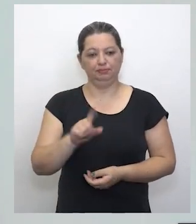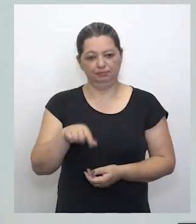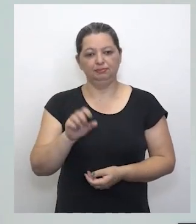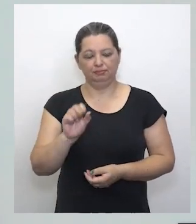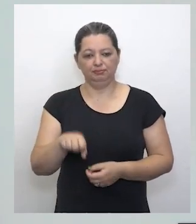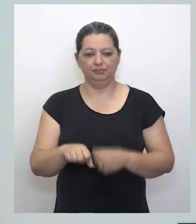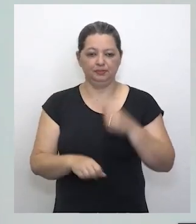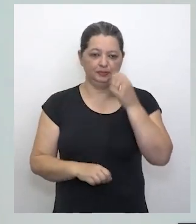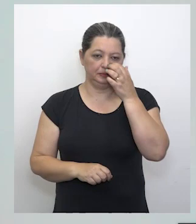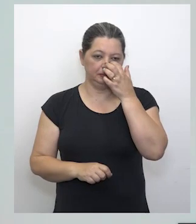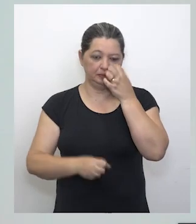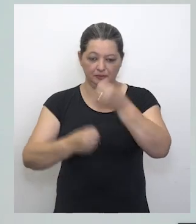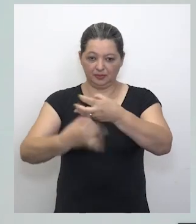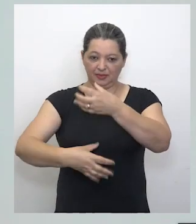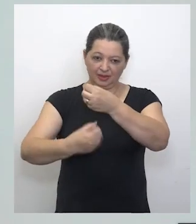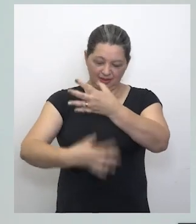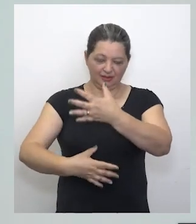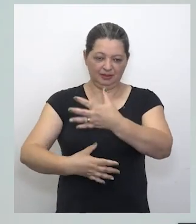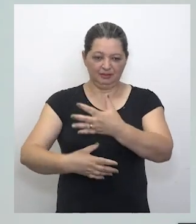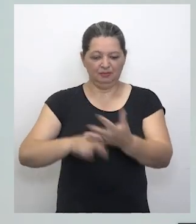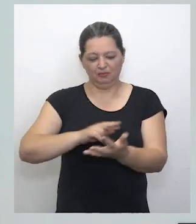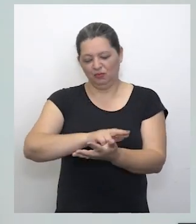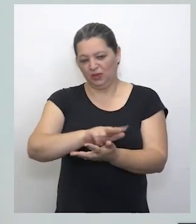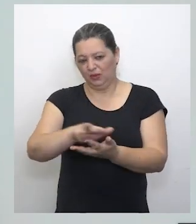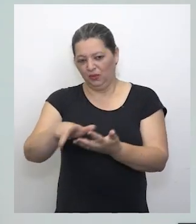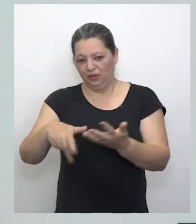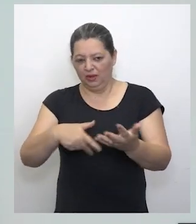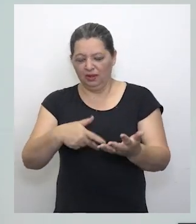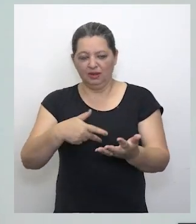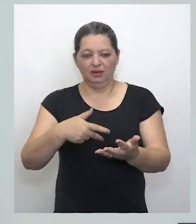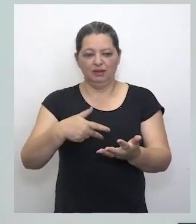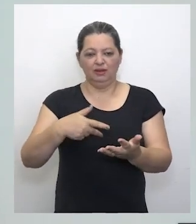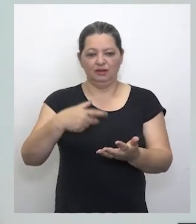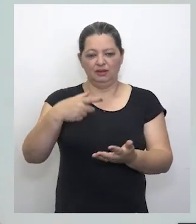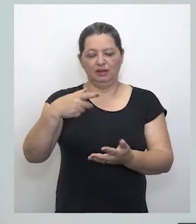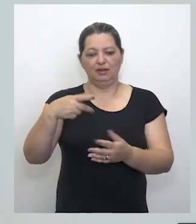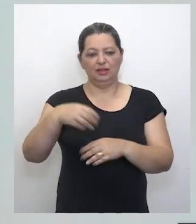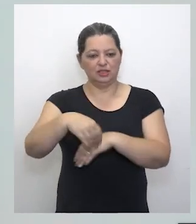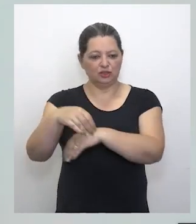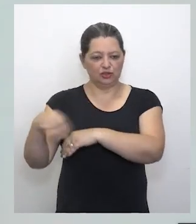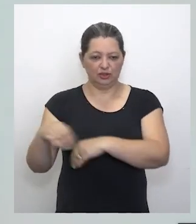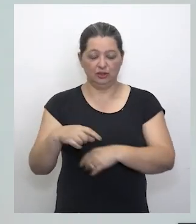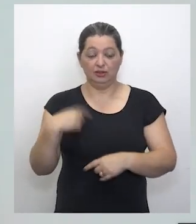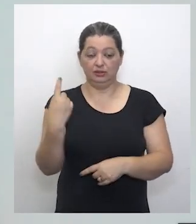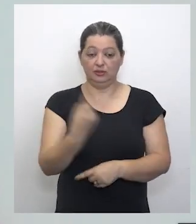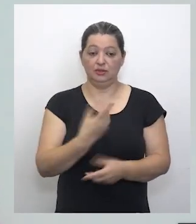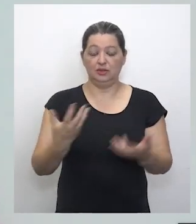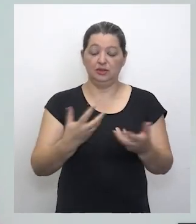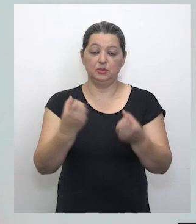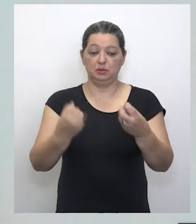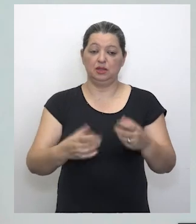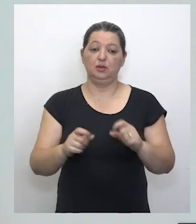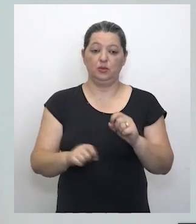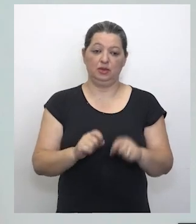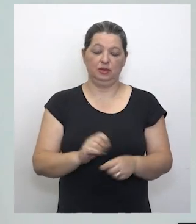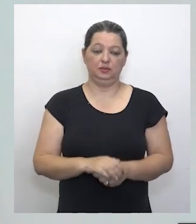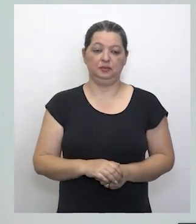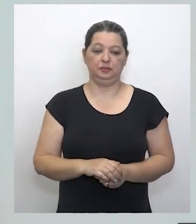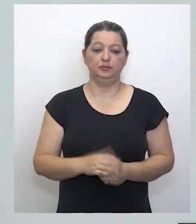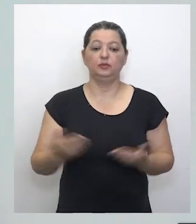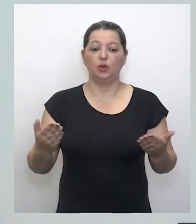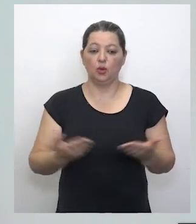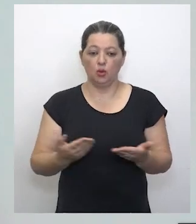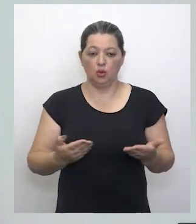chat aqui está bem rico de sugestões e nós queremos enfatizar hoje que as atividades